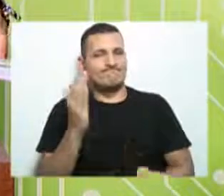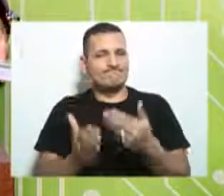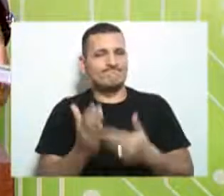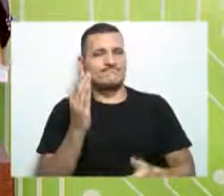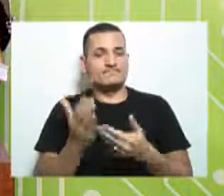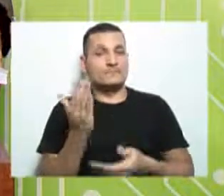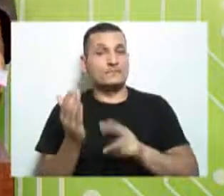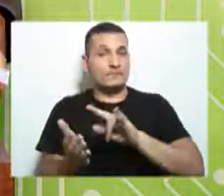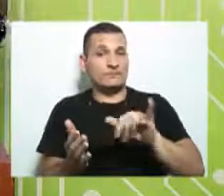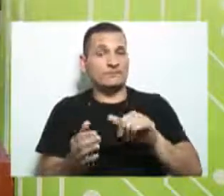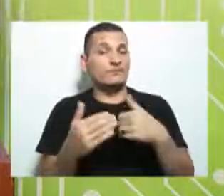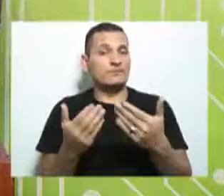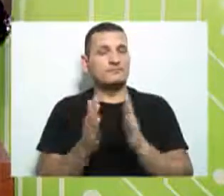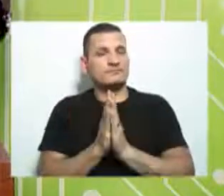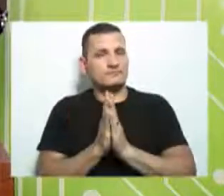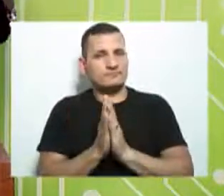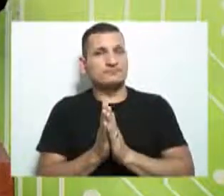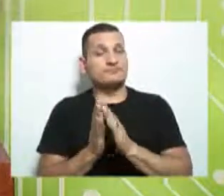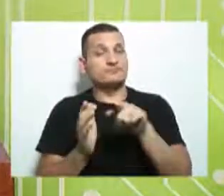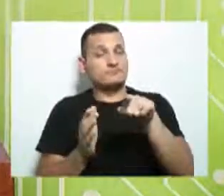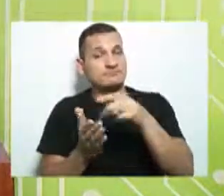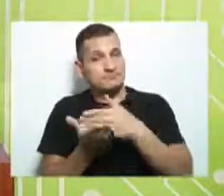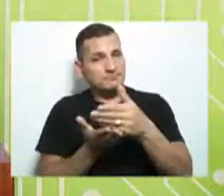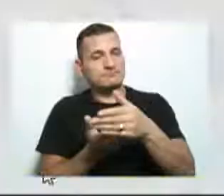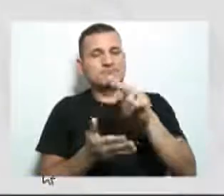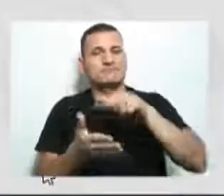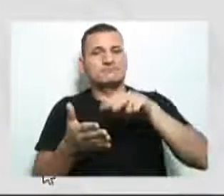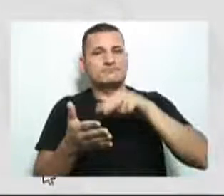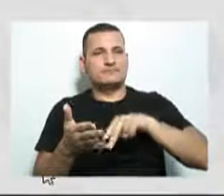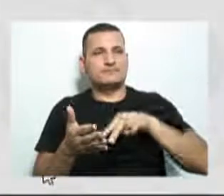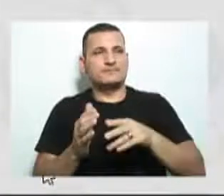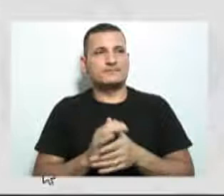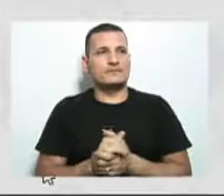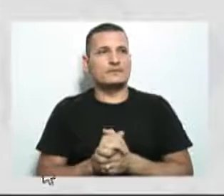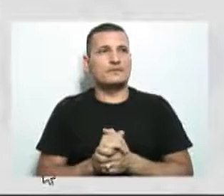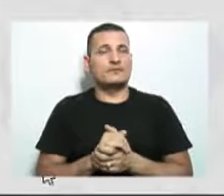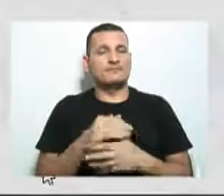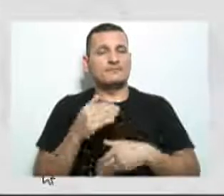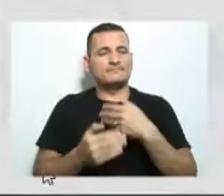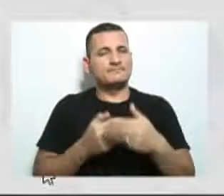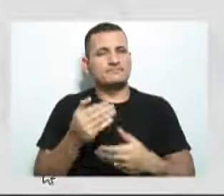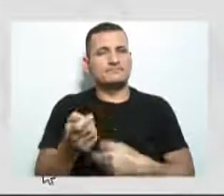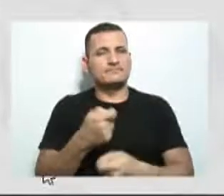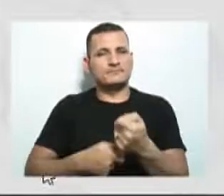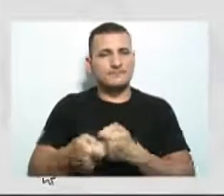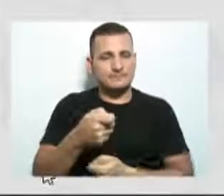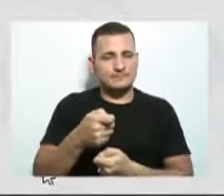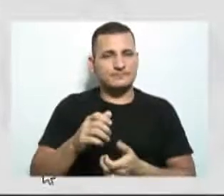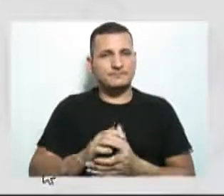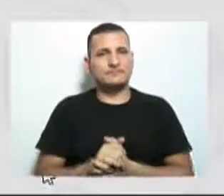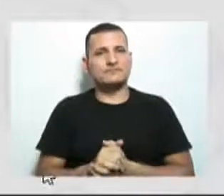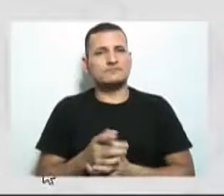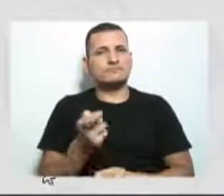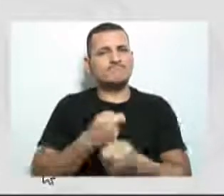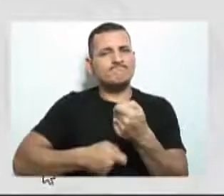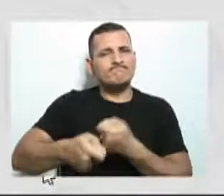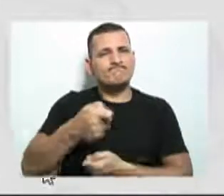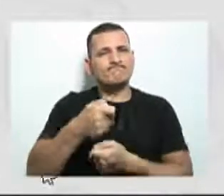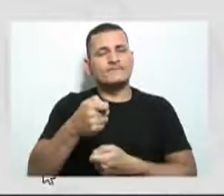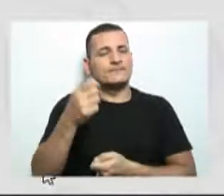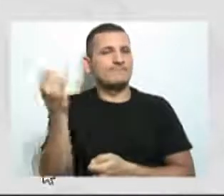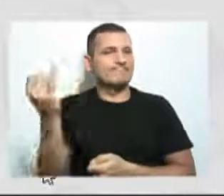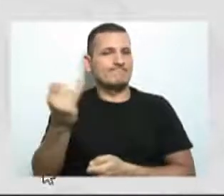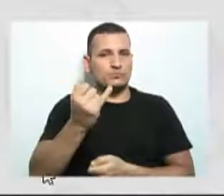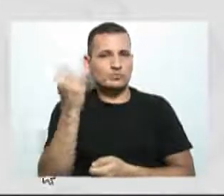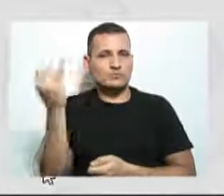por favor, vê se começa a ler. Olha aí, processo de negociação. Negociação é muito